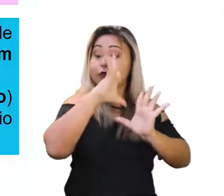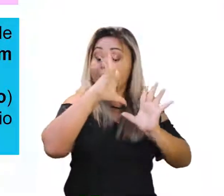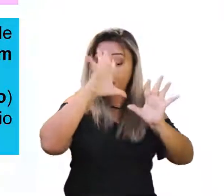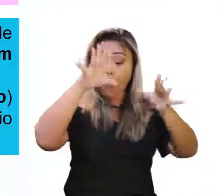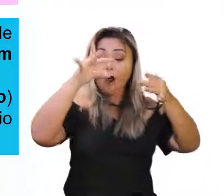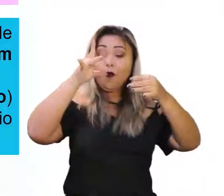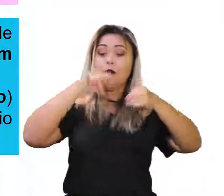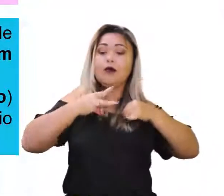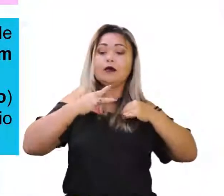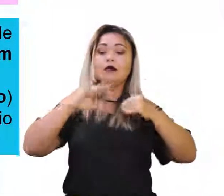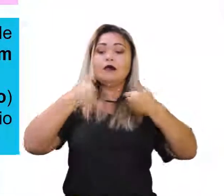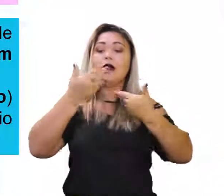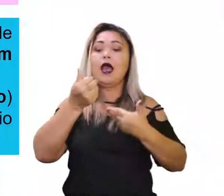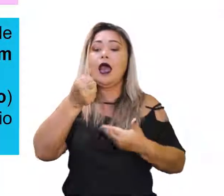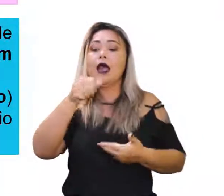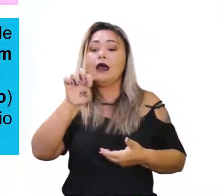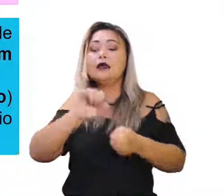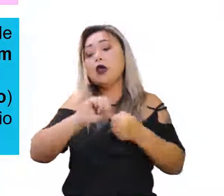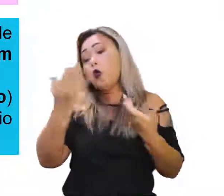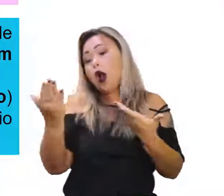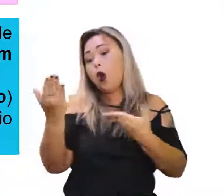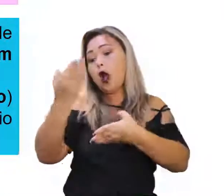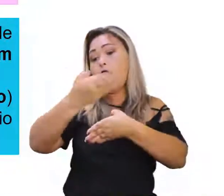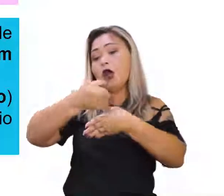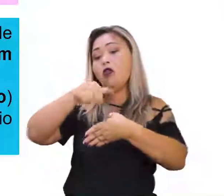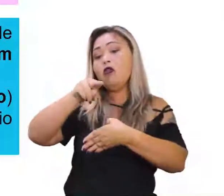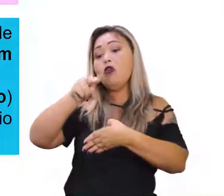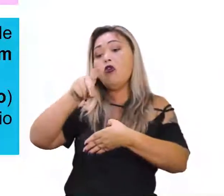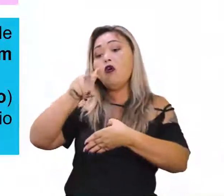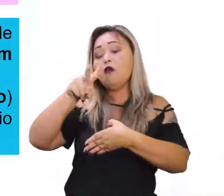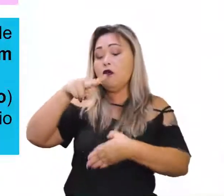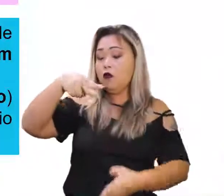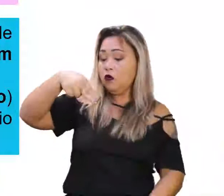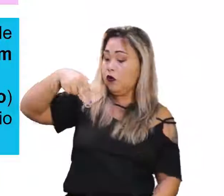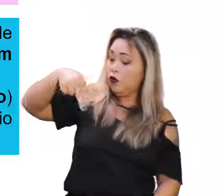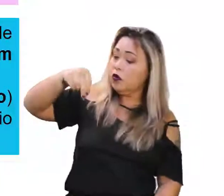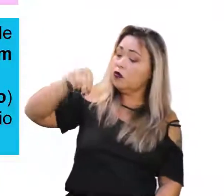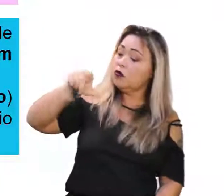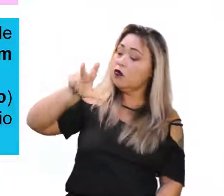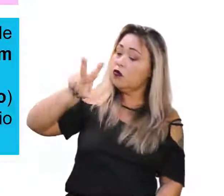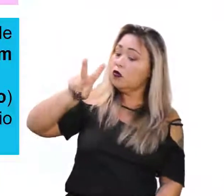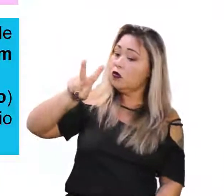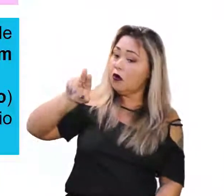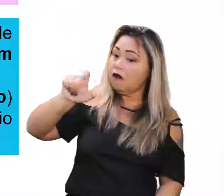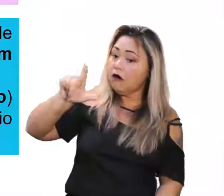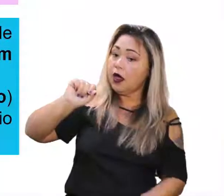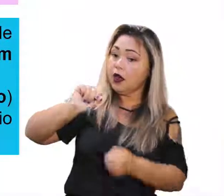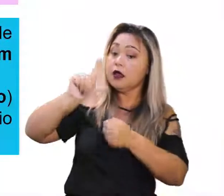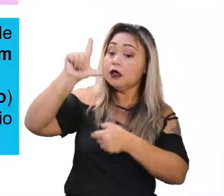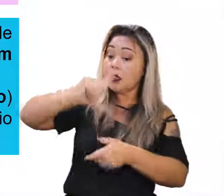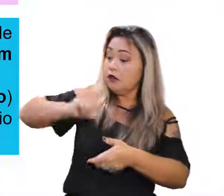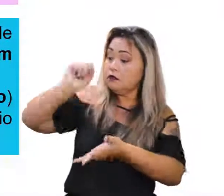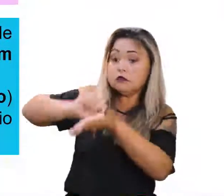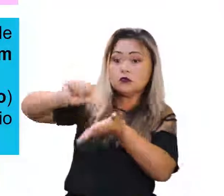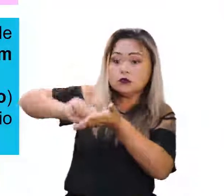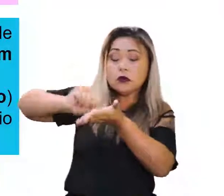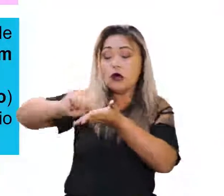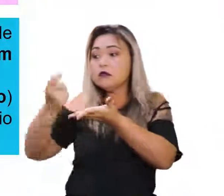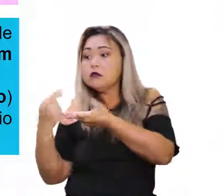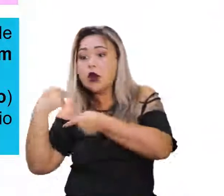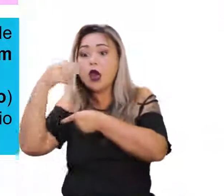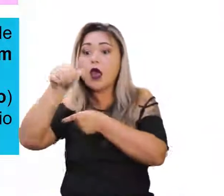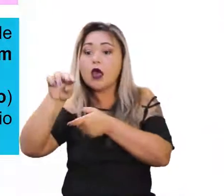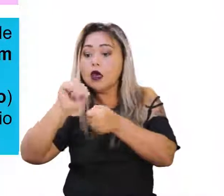professor citou aí as novelas, né? As novelas têm lá o escritor que faz o texto. Os atores